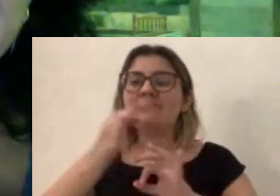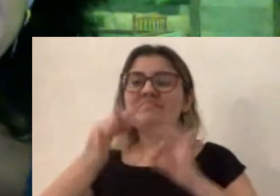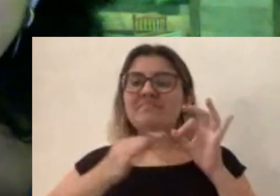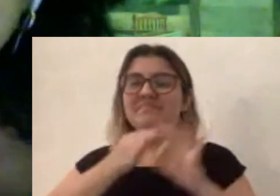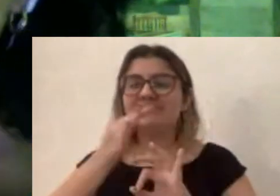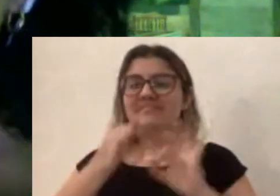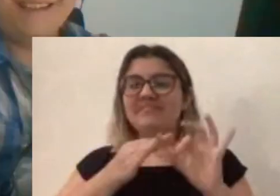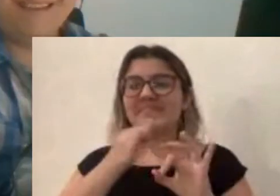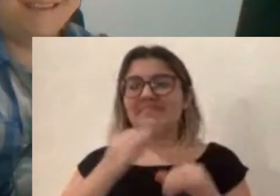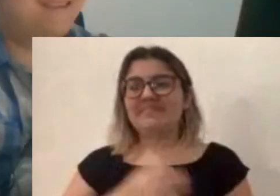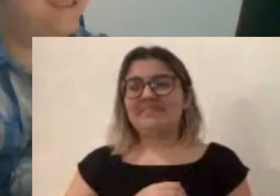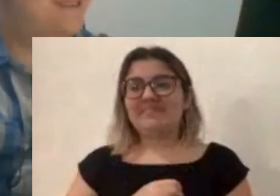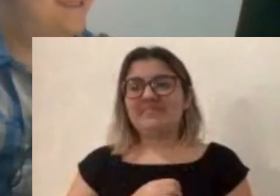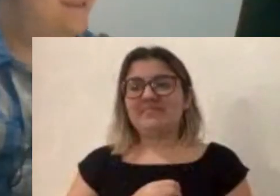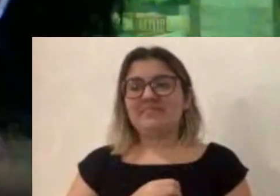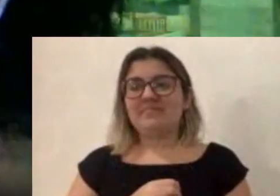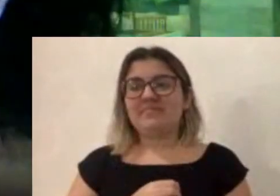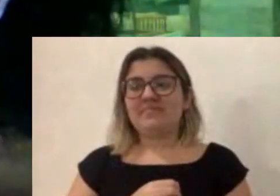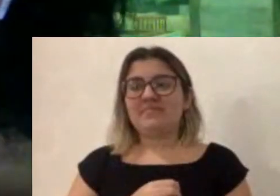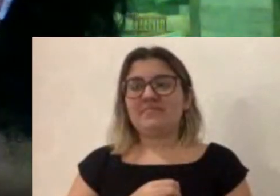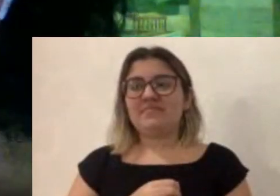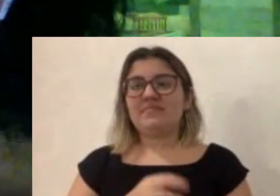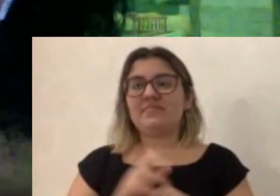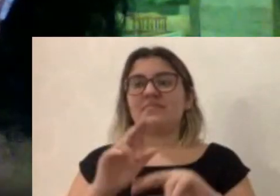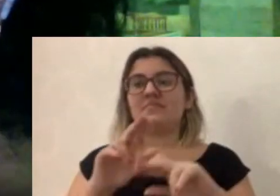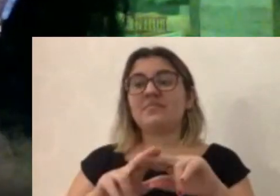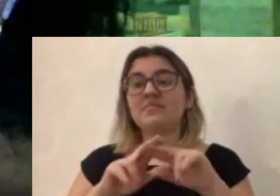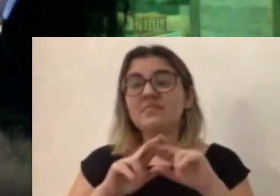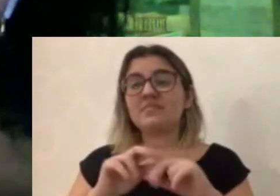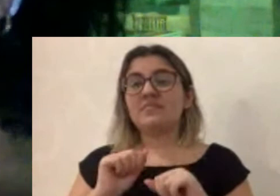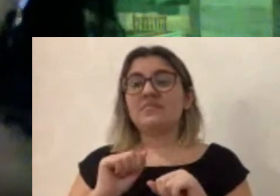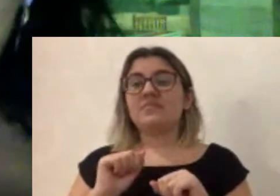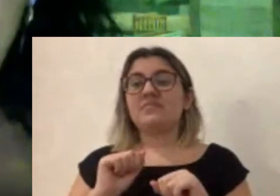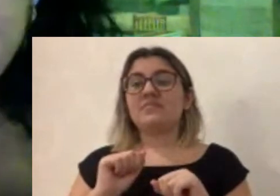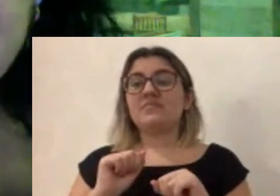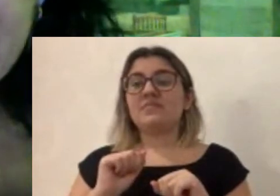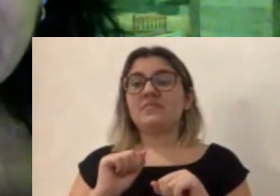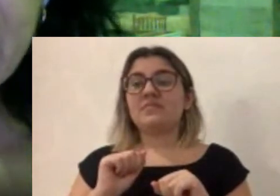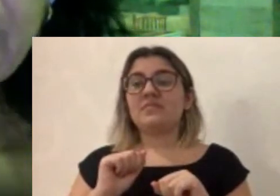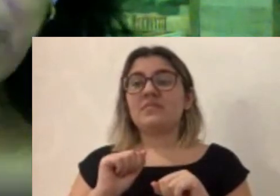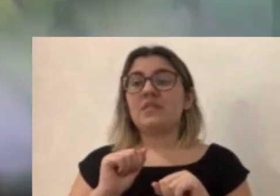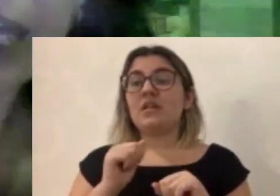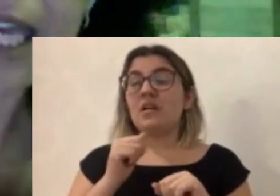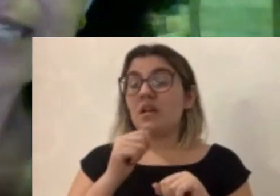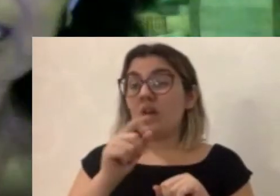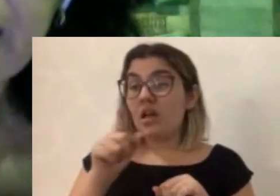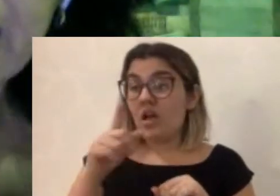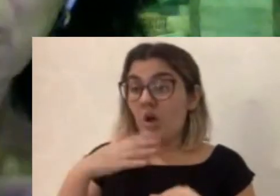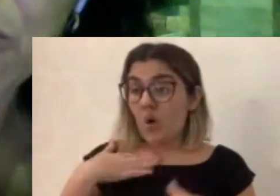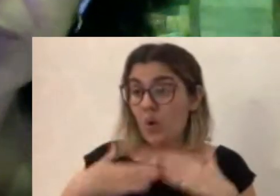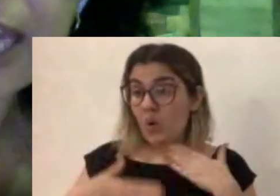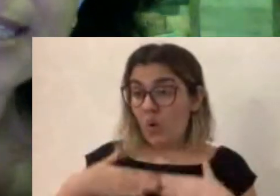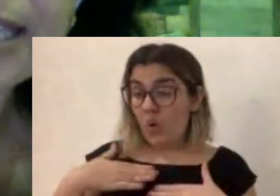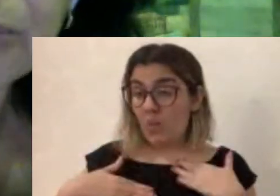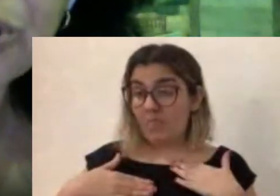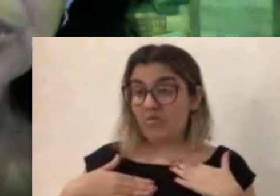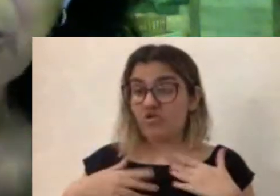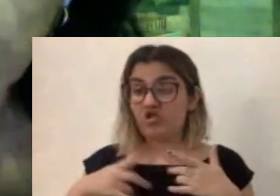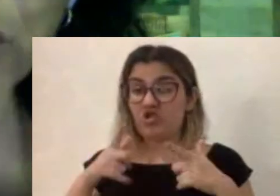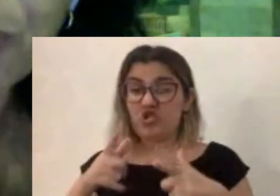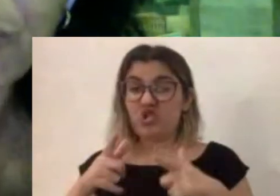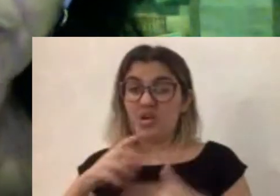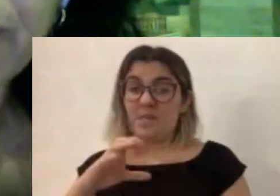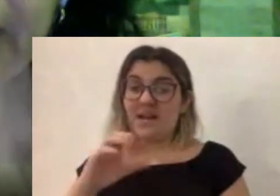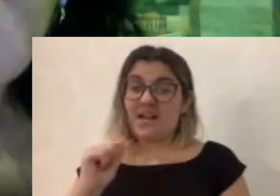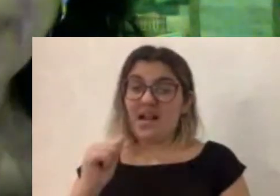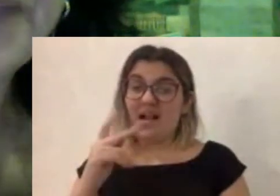falas, mas eu acho que, assim, o que tem assim, aqui em comum, que é exatamente esse